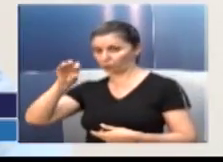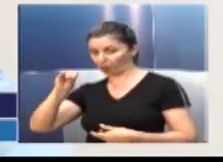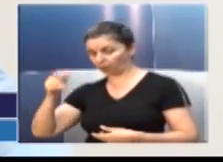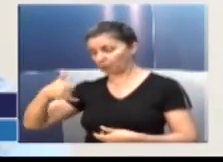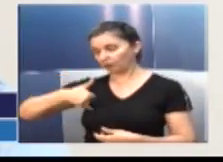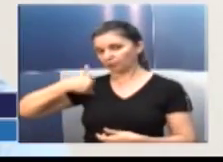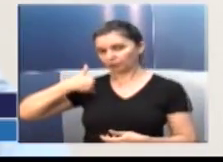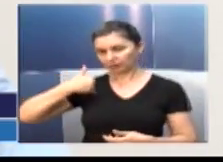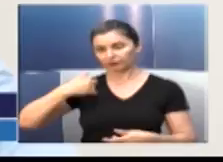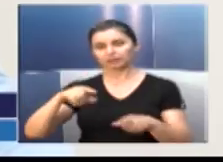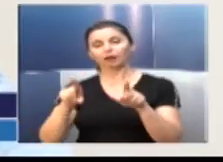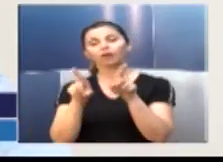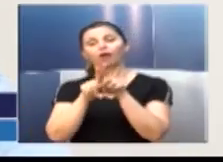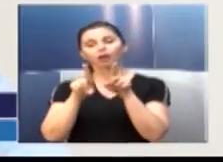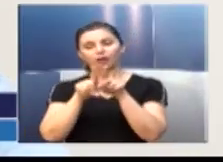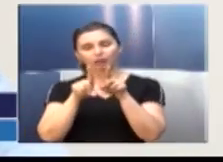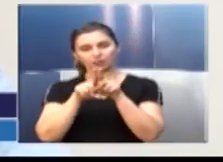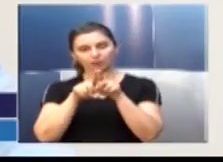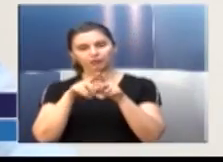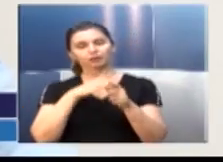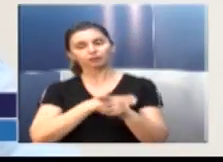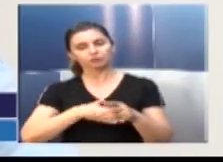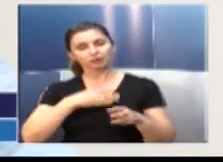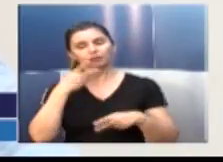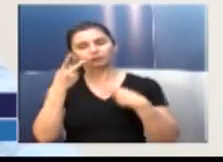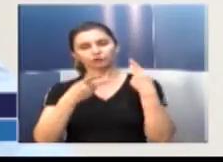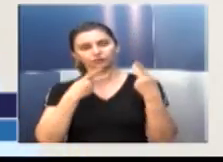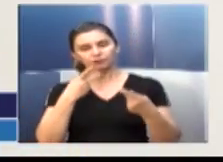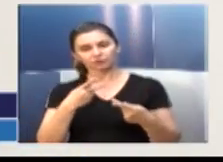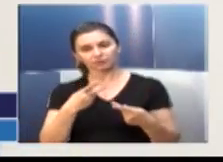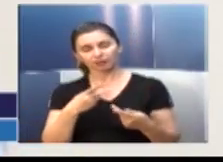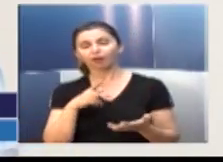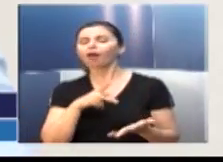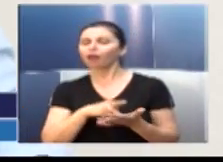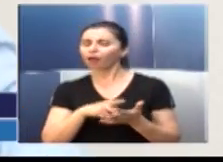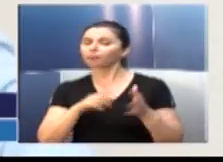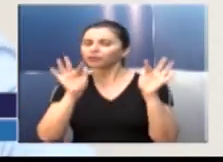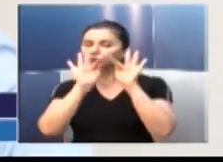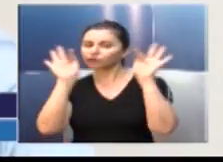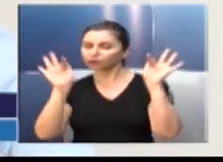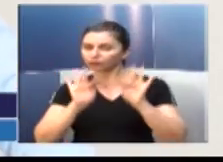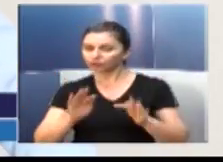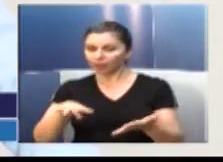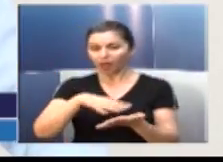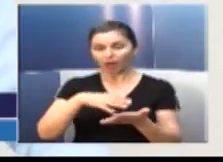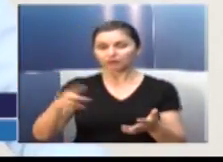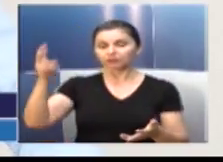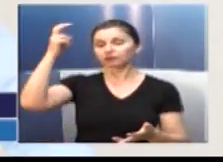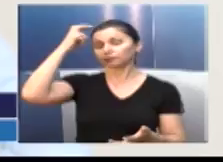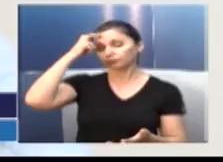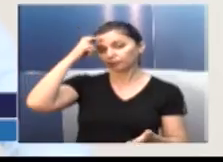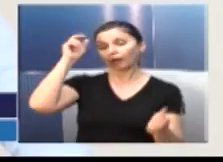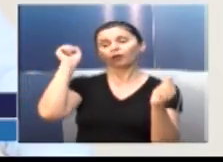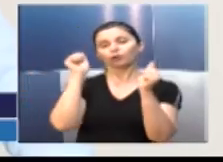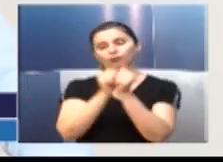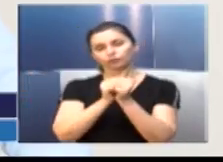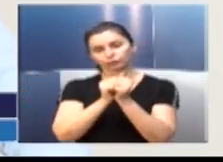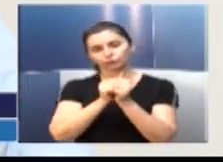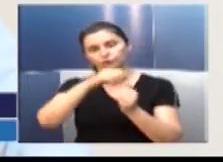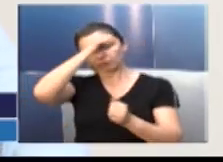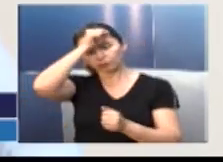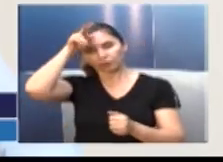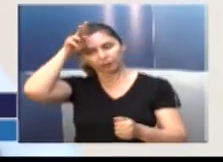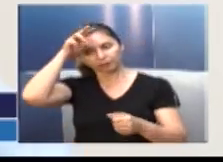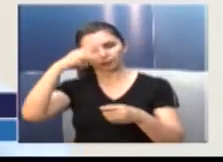aniversário. Também gostaria de dizer que estou realmente muito feliz, a Secretaria de Cultura, em parceria, claro, com a Prefeitura